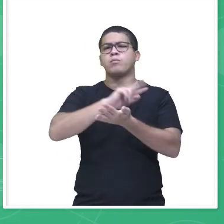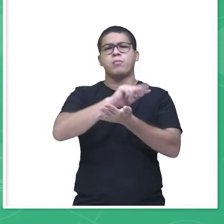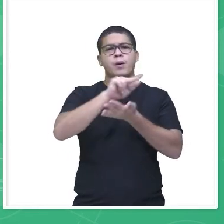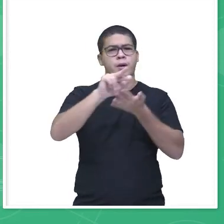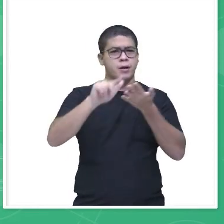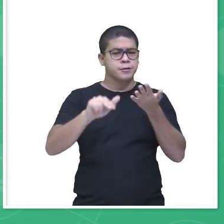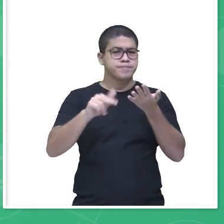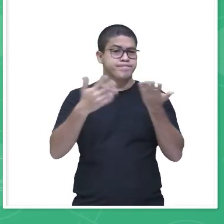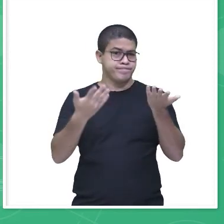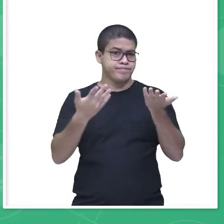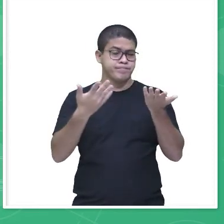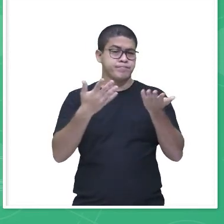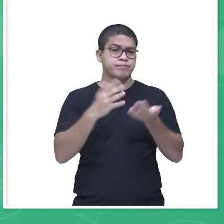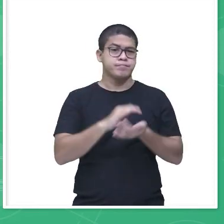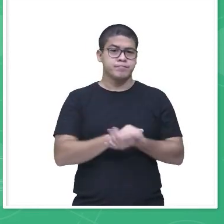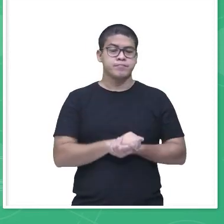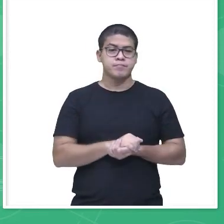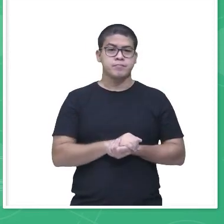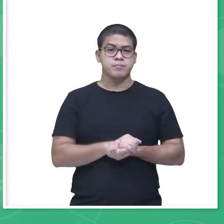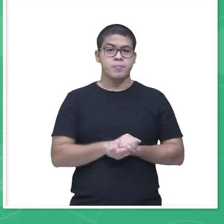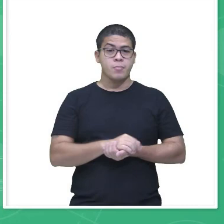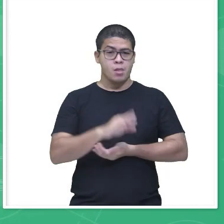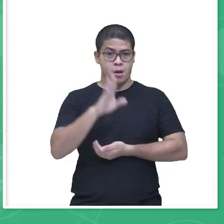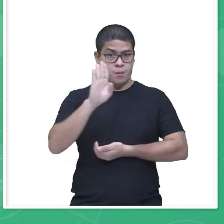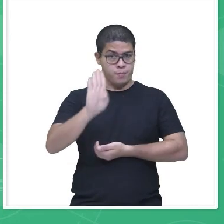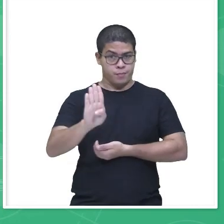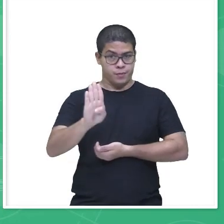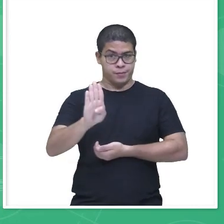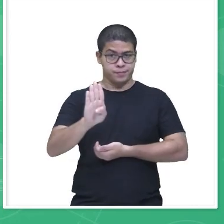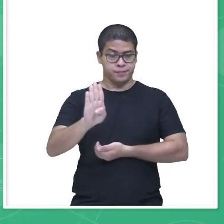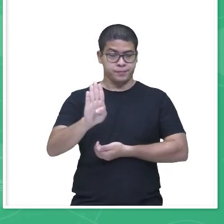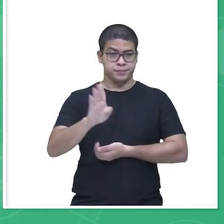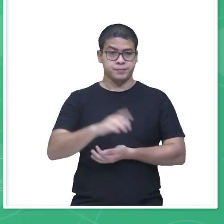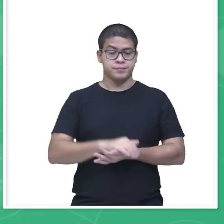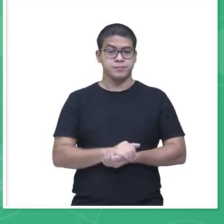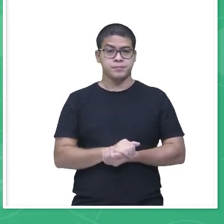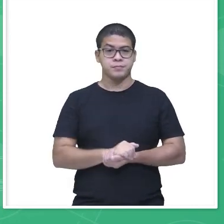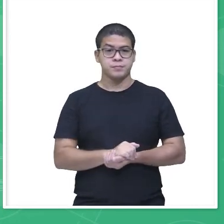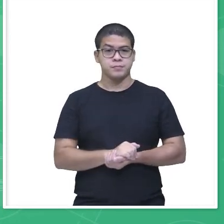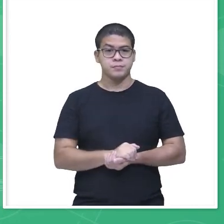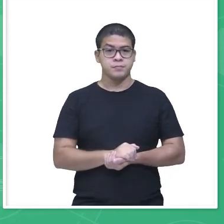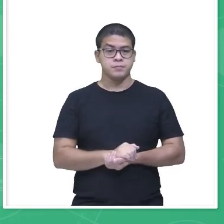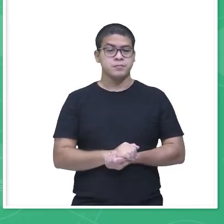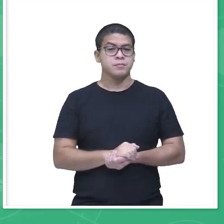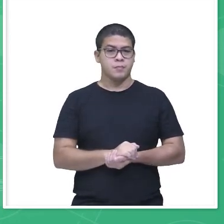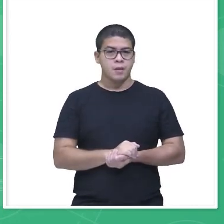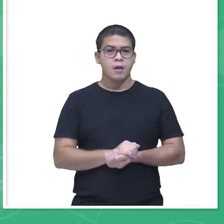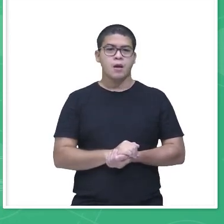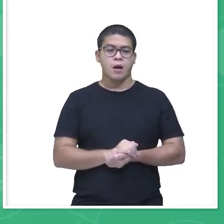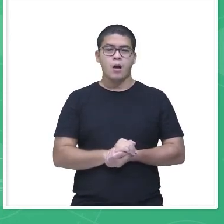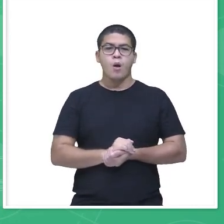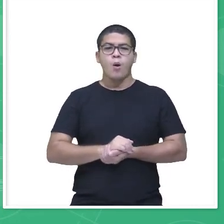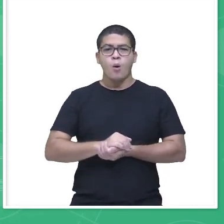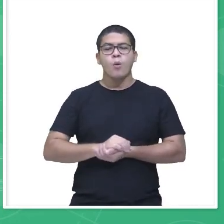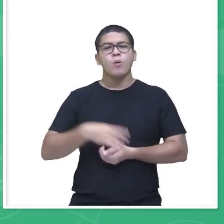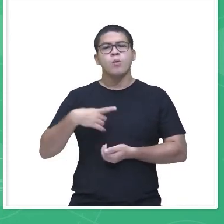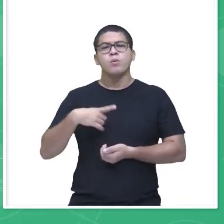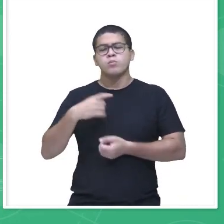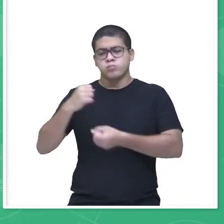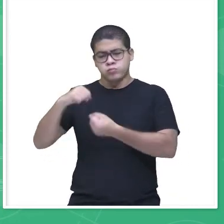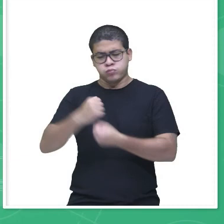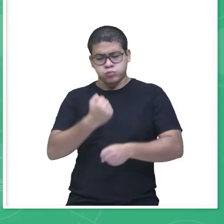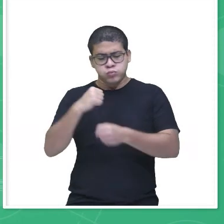também dizem respeito à higiene pessoal. Letra B. Manter os banheiros públicos